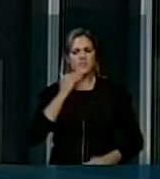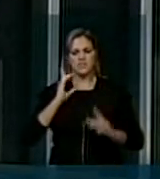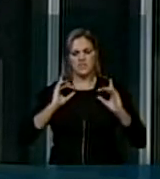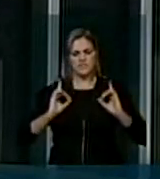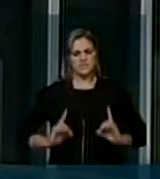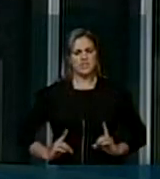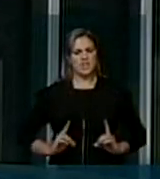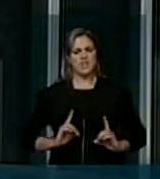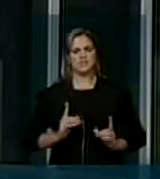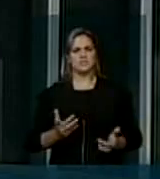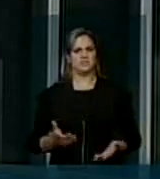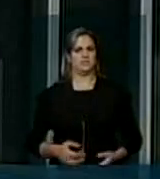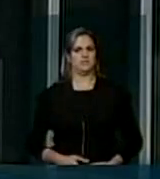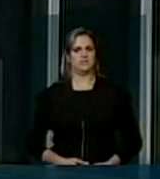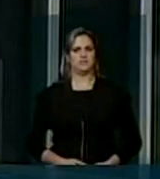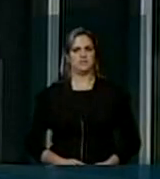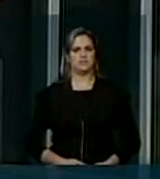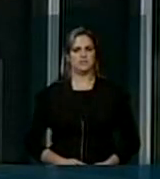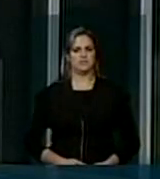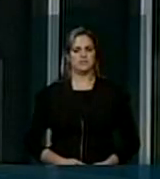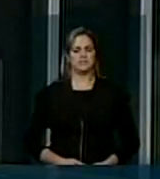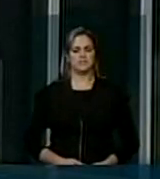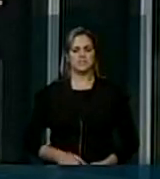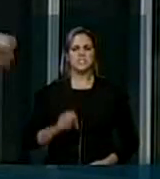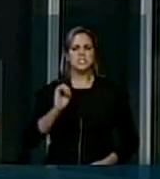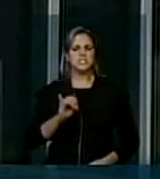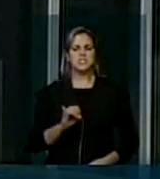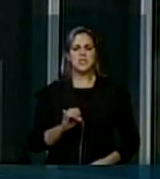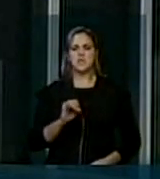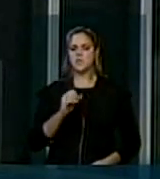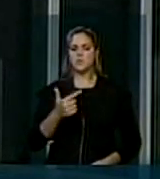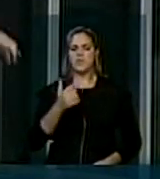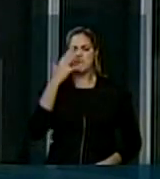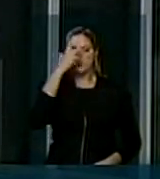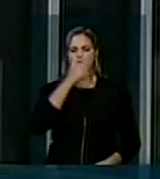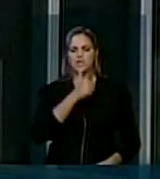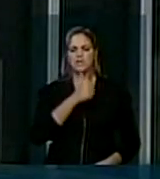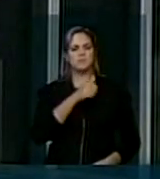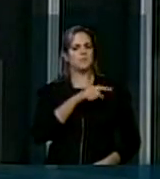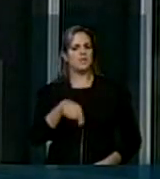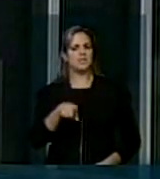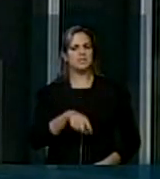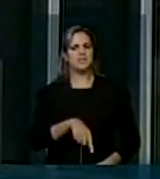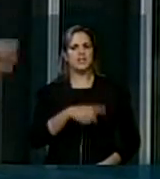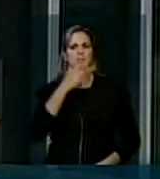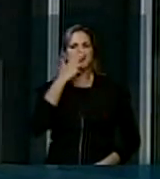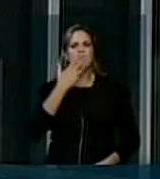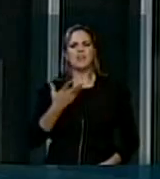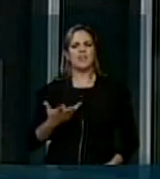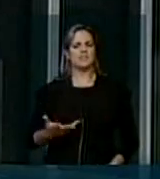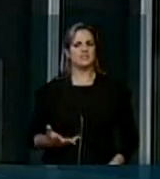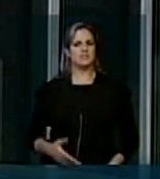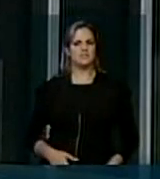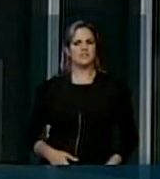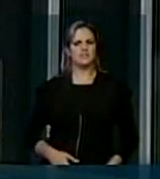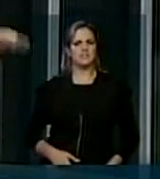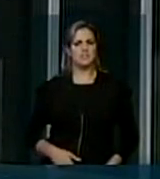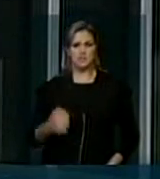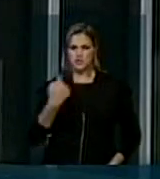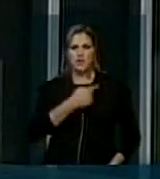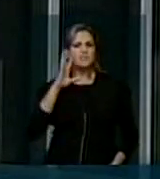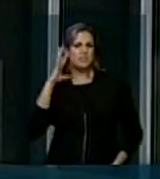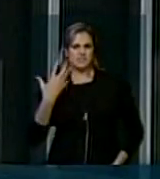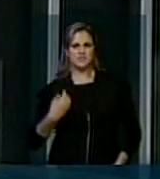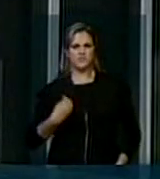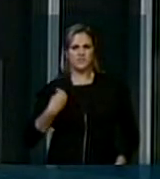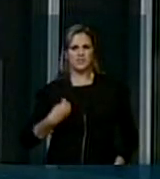físicos, eliminar aqueles que estiverem fora dos padrões de beleza, aqueles que nós achamos que não são bonitos.